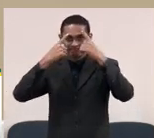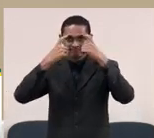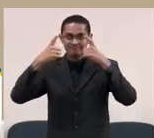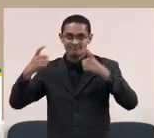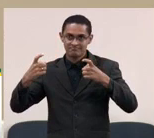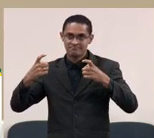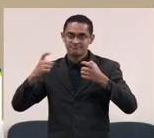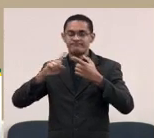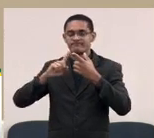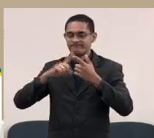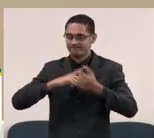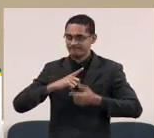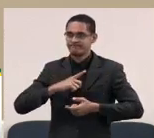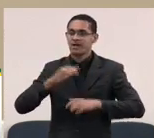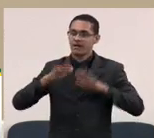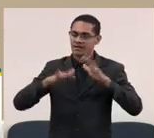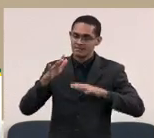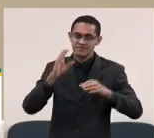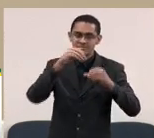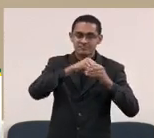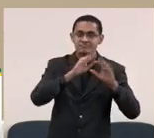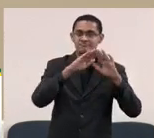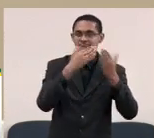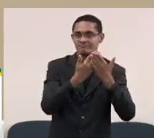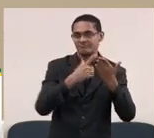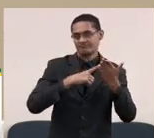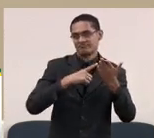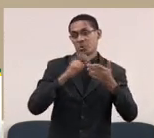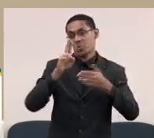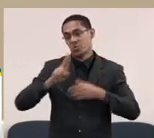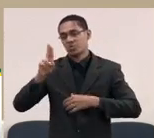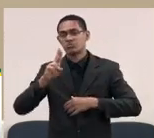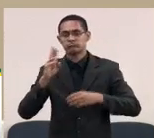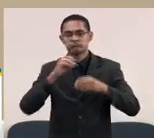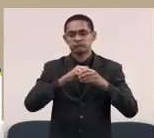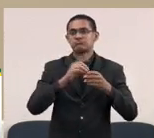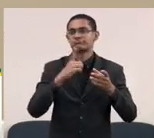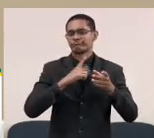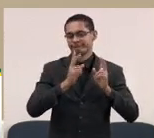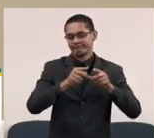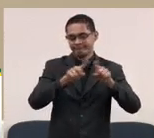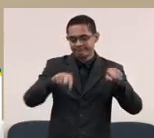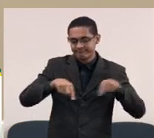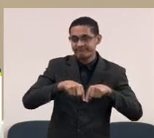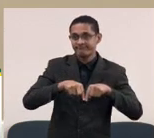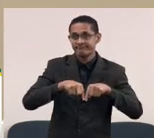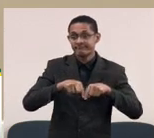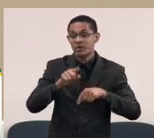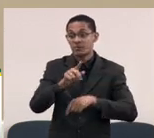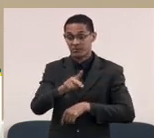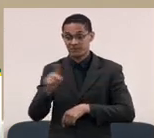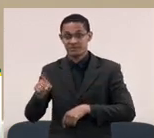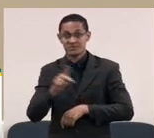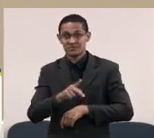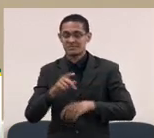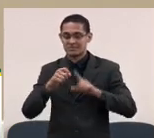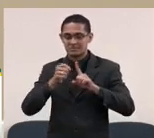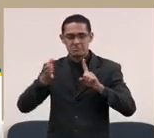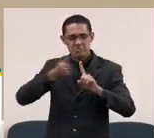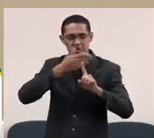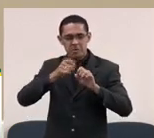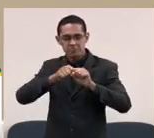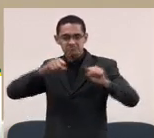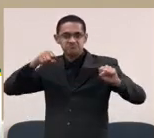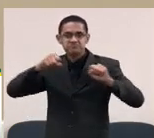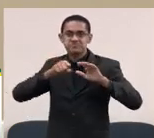hoje. Violência essa que muitas vezes se transfere para dentro das salas de aulas. Professores apanhando,